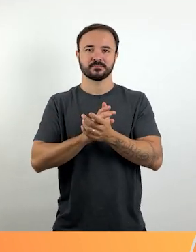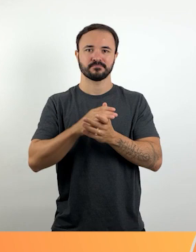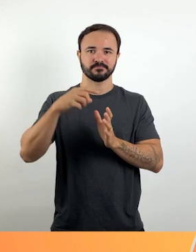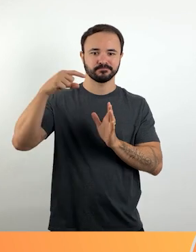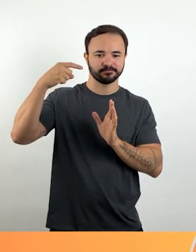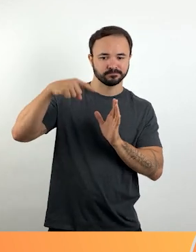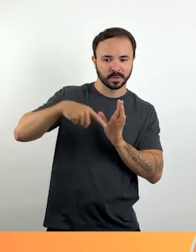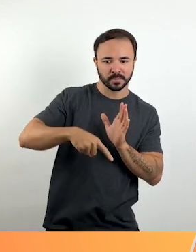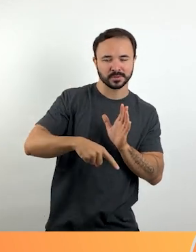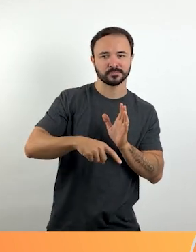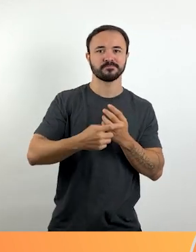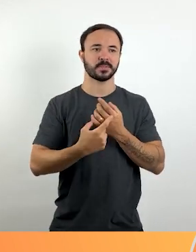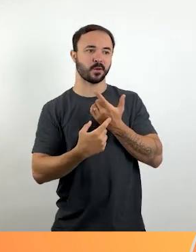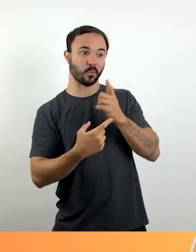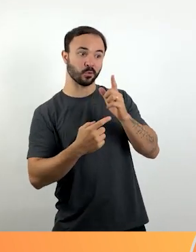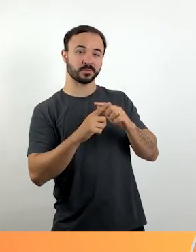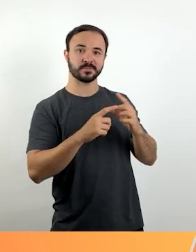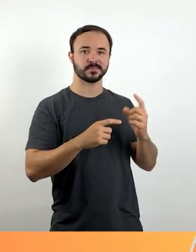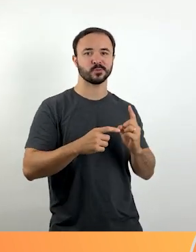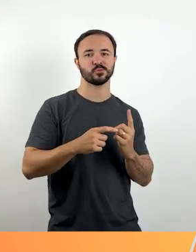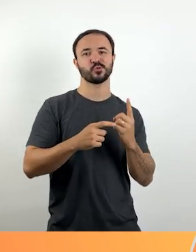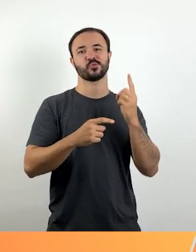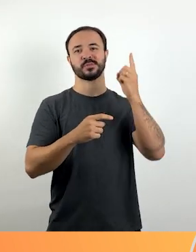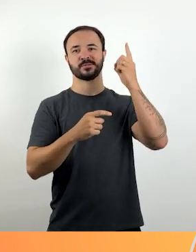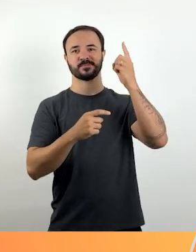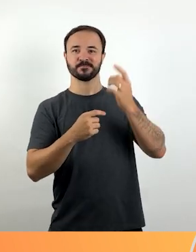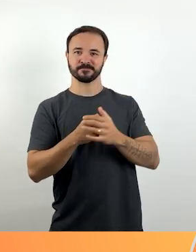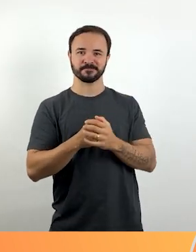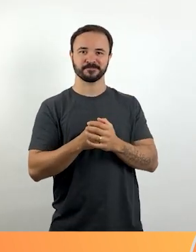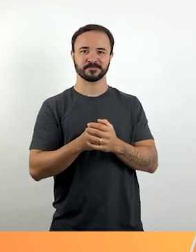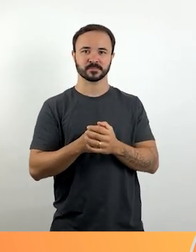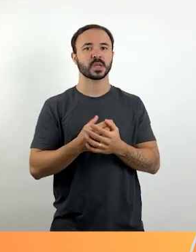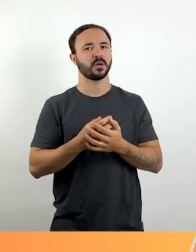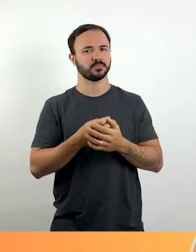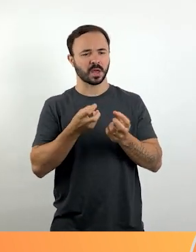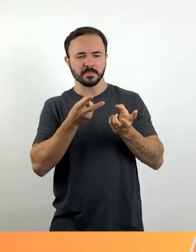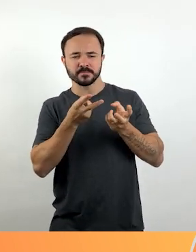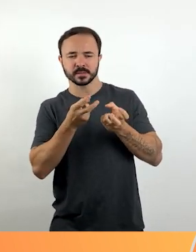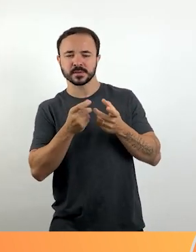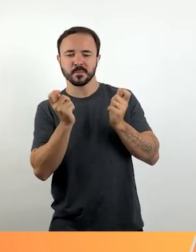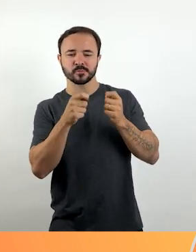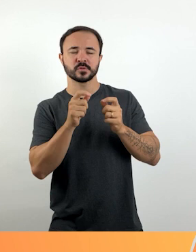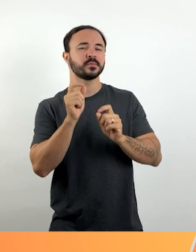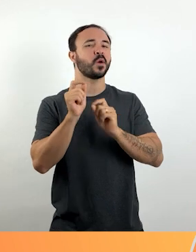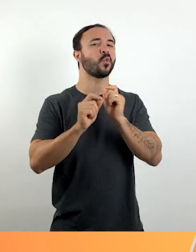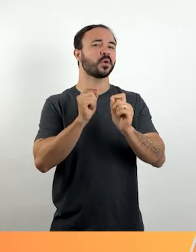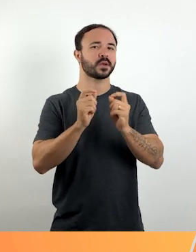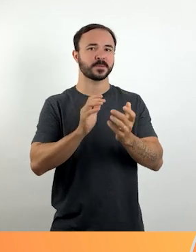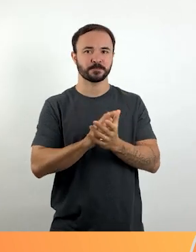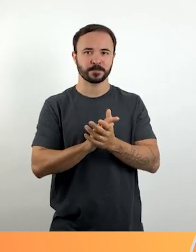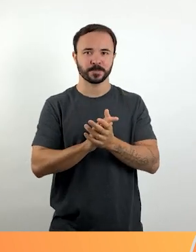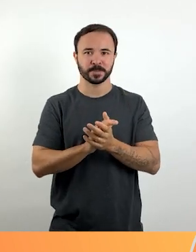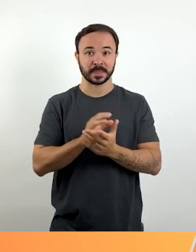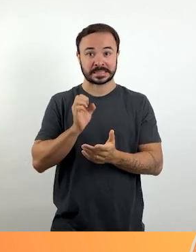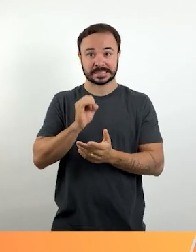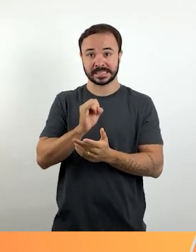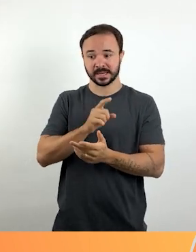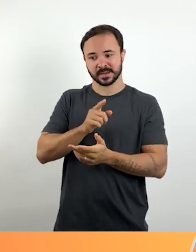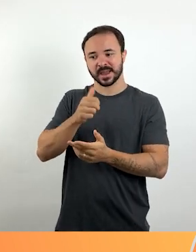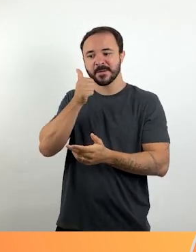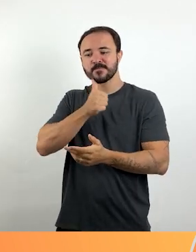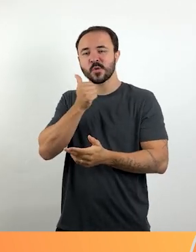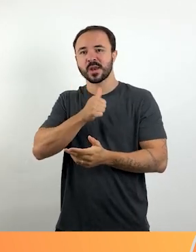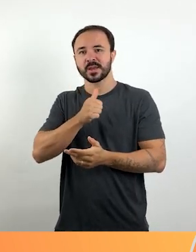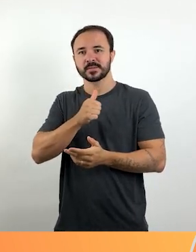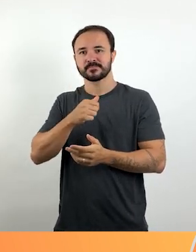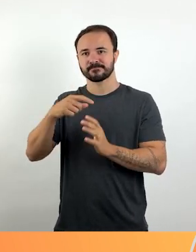vai subindo, sempre nesse mesmo sentido. E eu já consigo observar uma coisa aqui, que se Maria, o tanto que Maria desce,